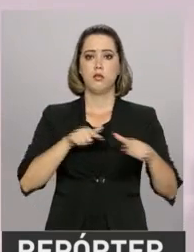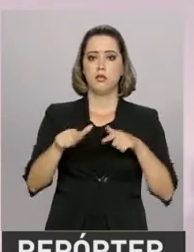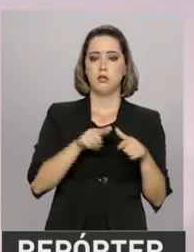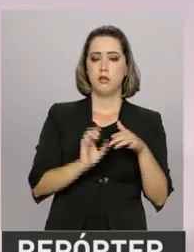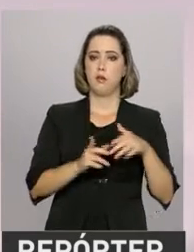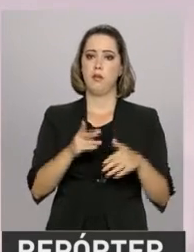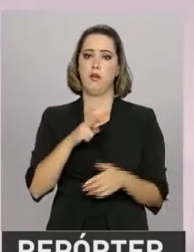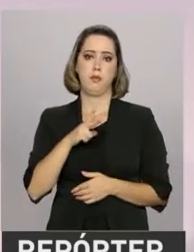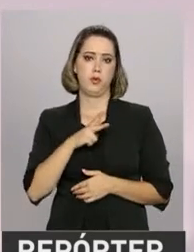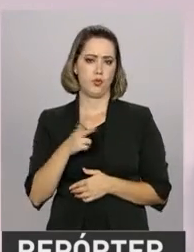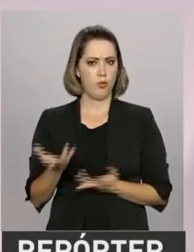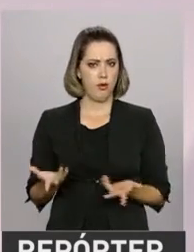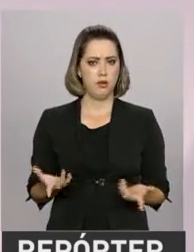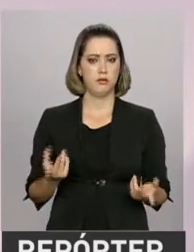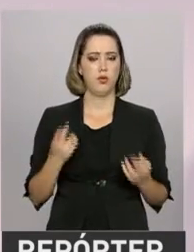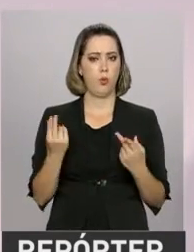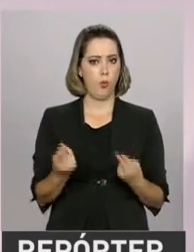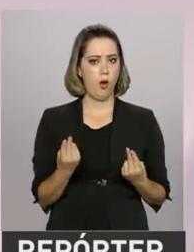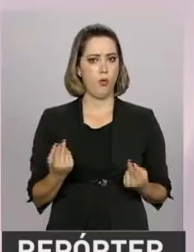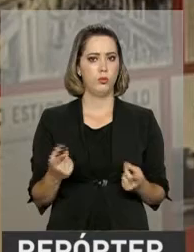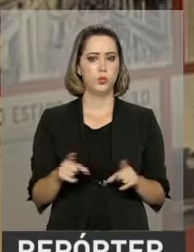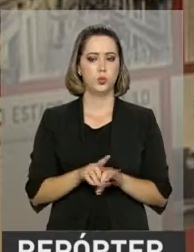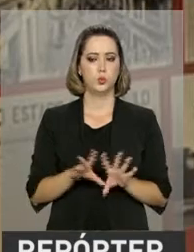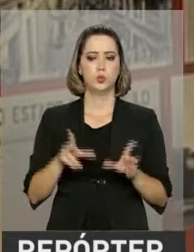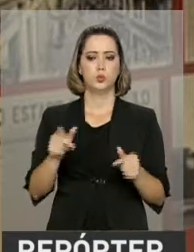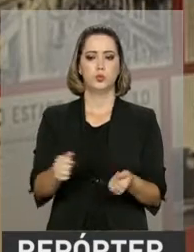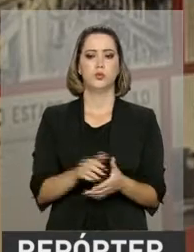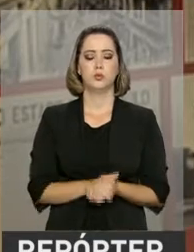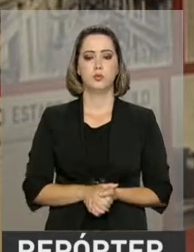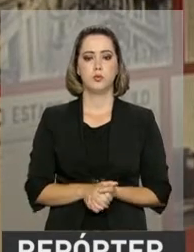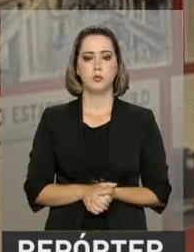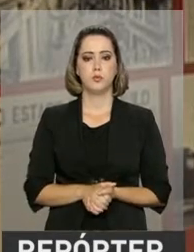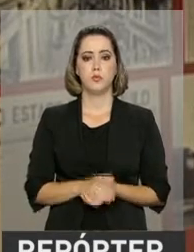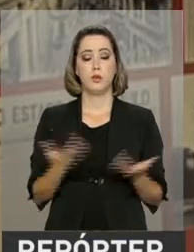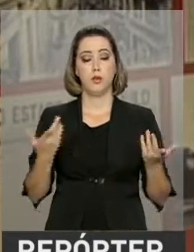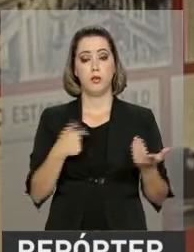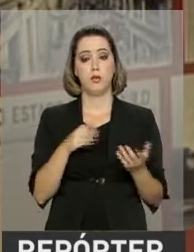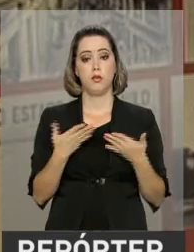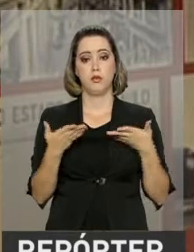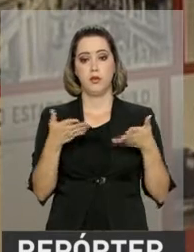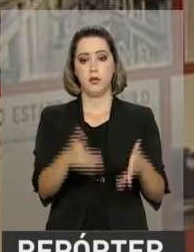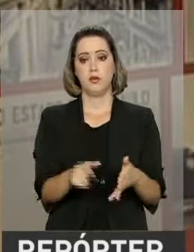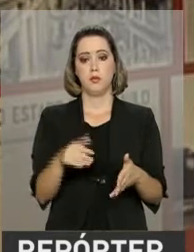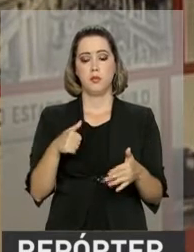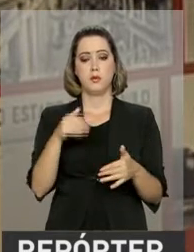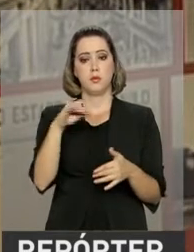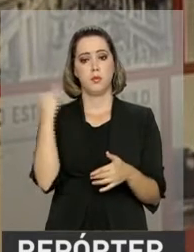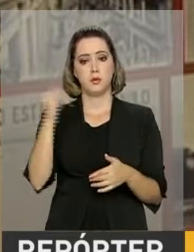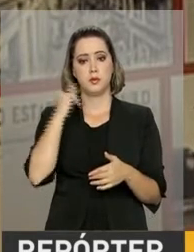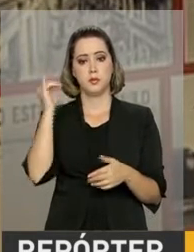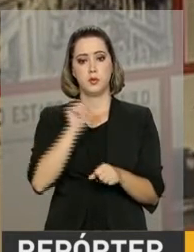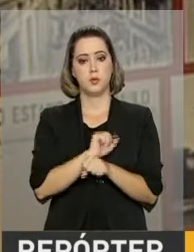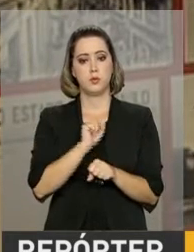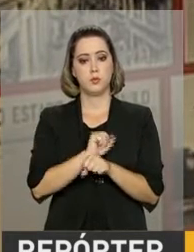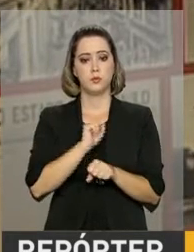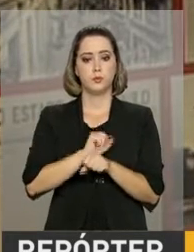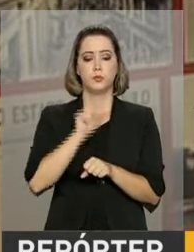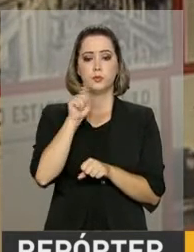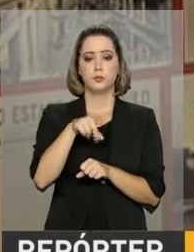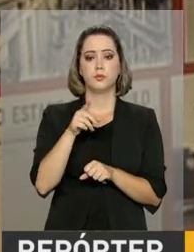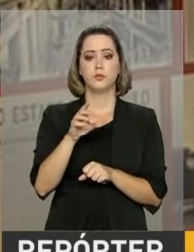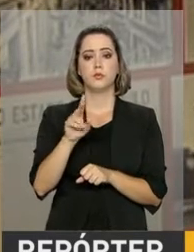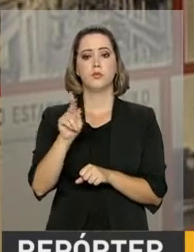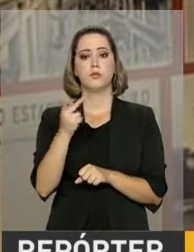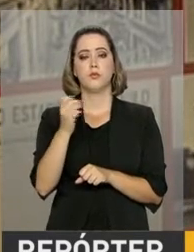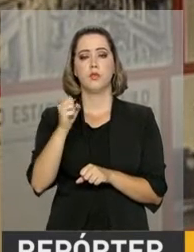indexação fica igual servidora não é servidor a participação mais aguardada do fórum era do ministro da fazenda henrique meirelles e